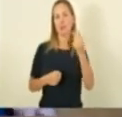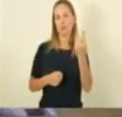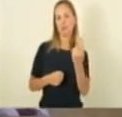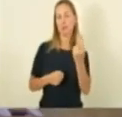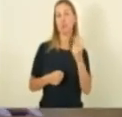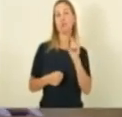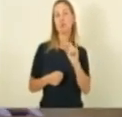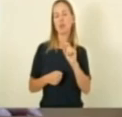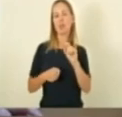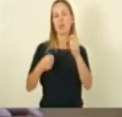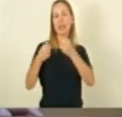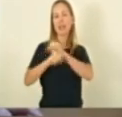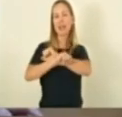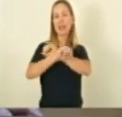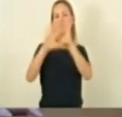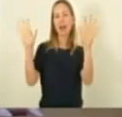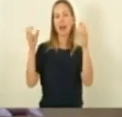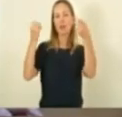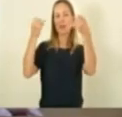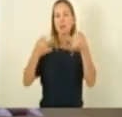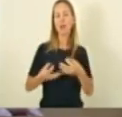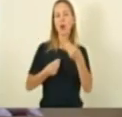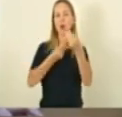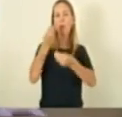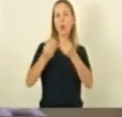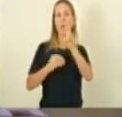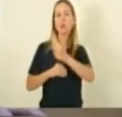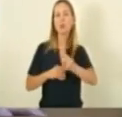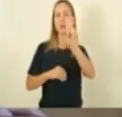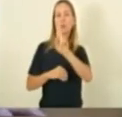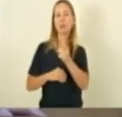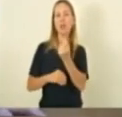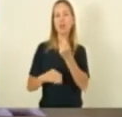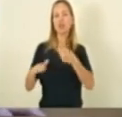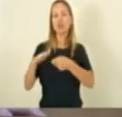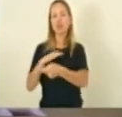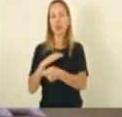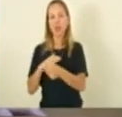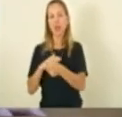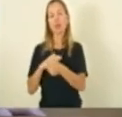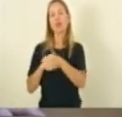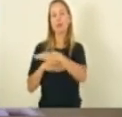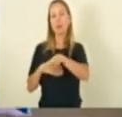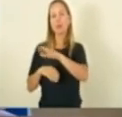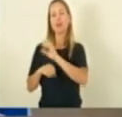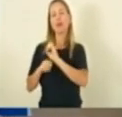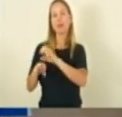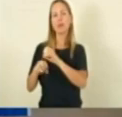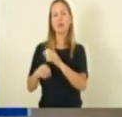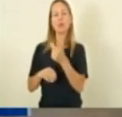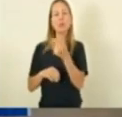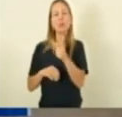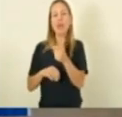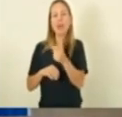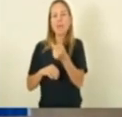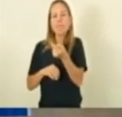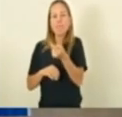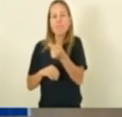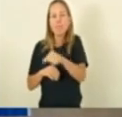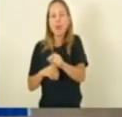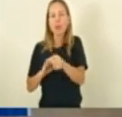diz claramente como esse dinheiro deve ser utilizado. E, muito obviamente, não tem uma vírgula sequer